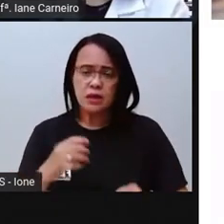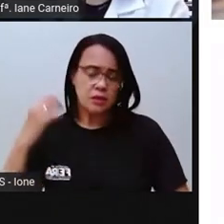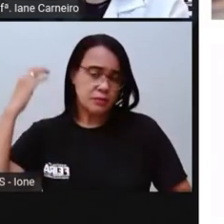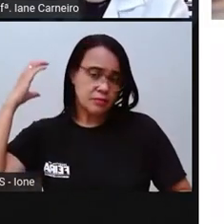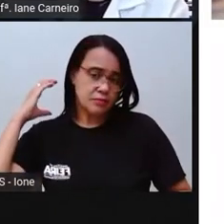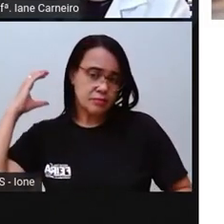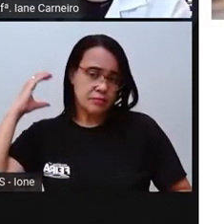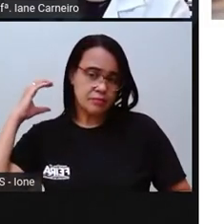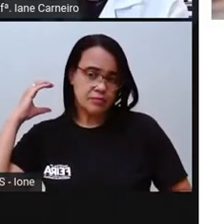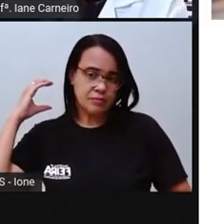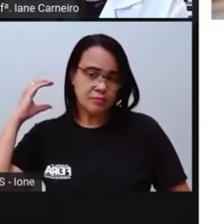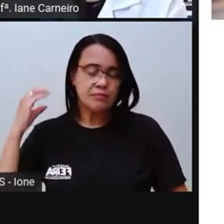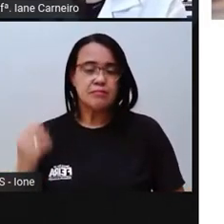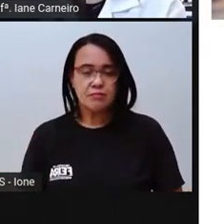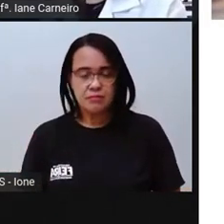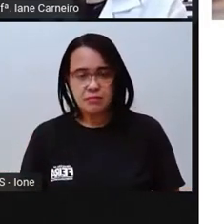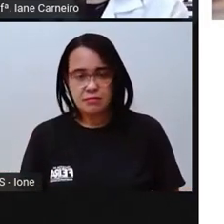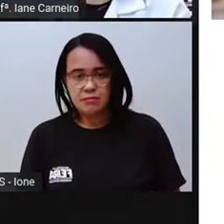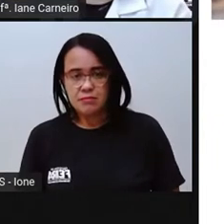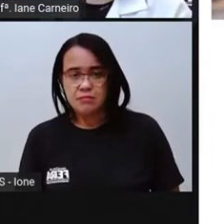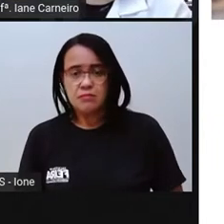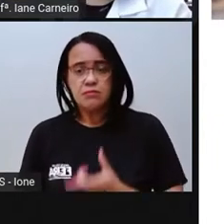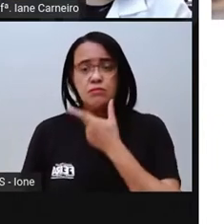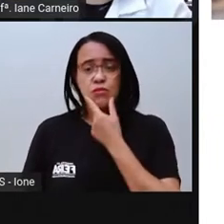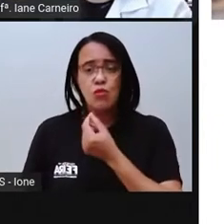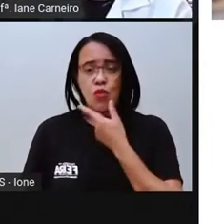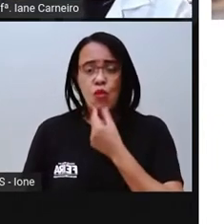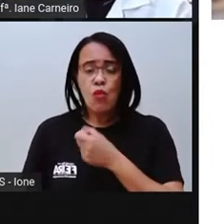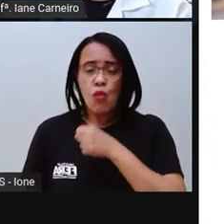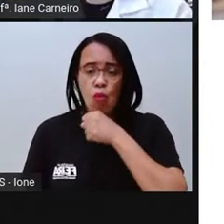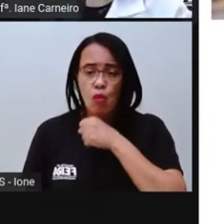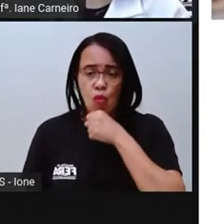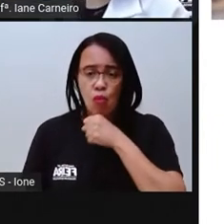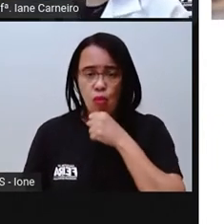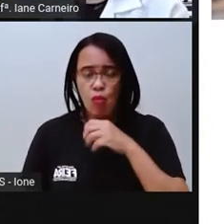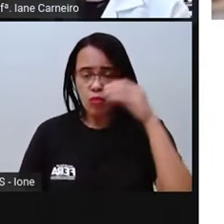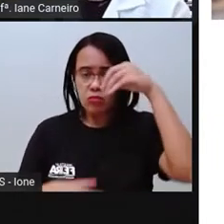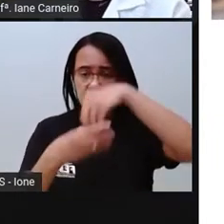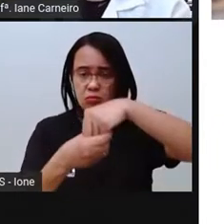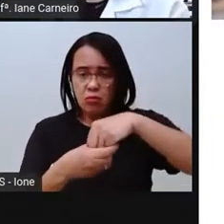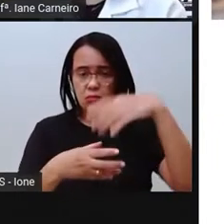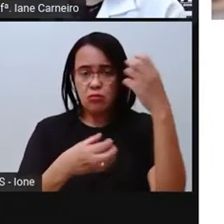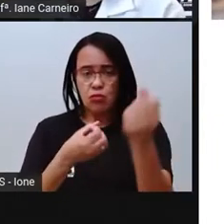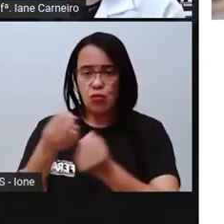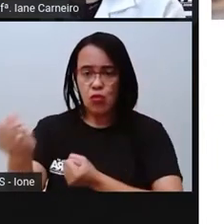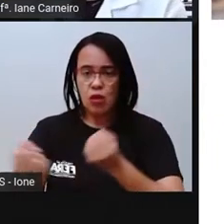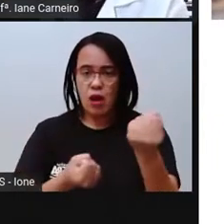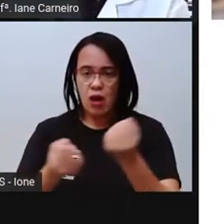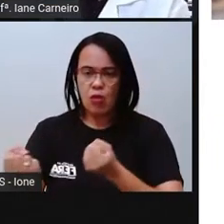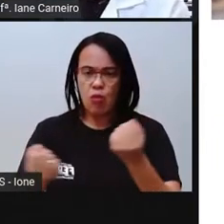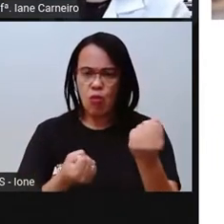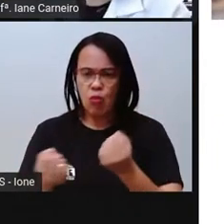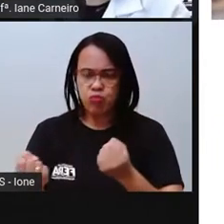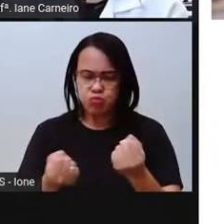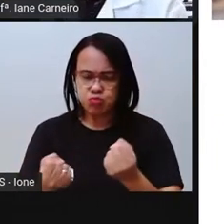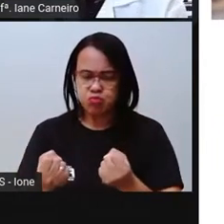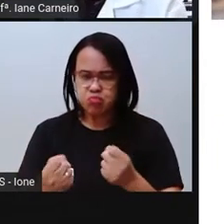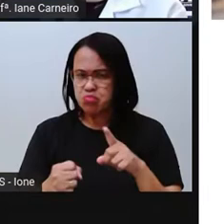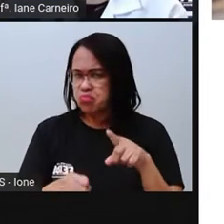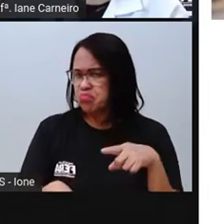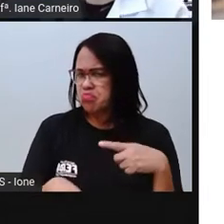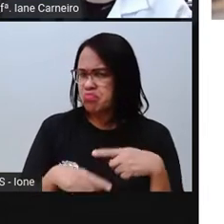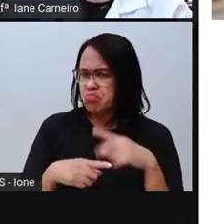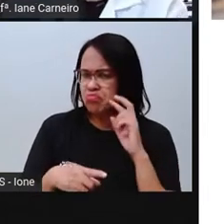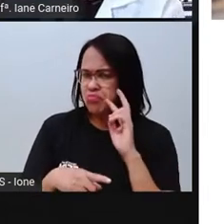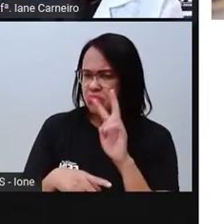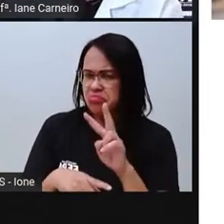Pensa aí um pouquinho, tá? E esse senhor aqui no carro, né? Por que será que ele está com esse rosto assim, dessa